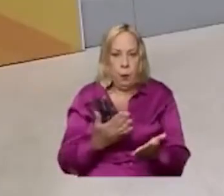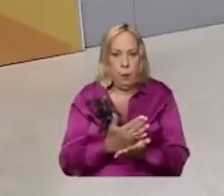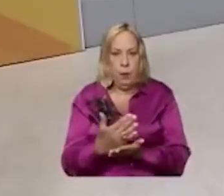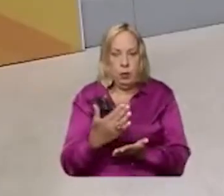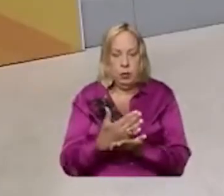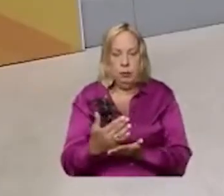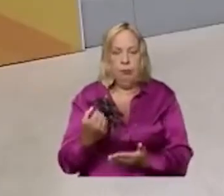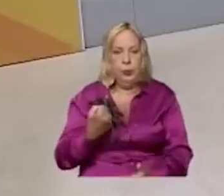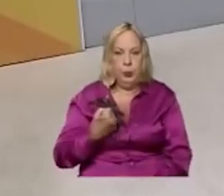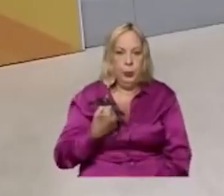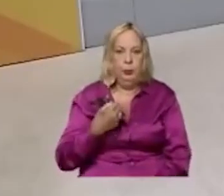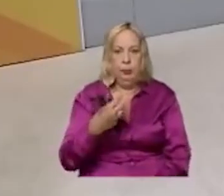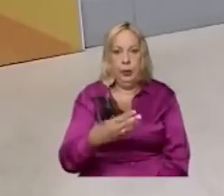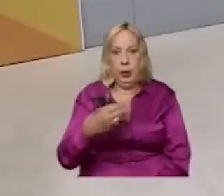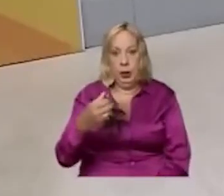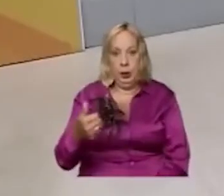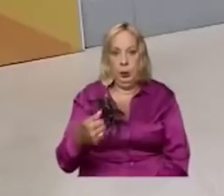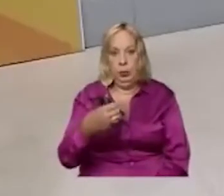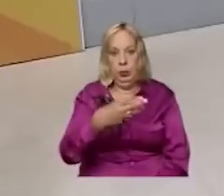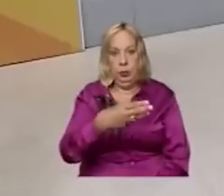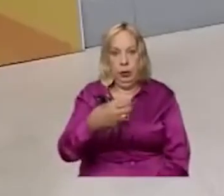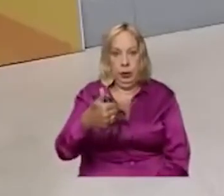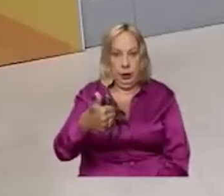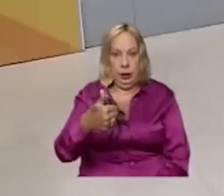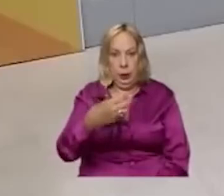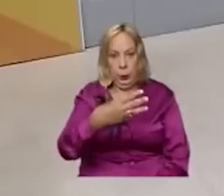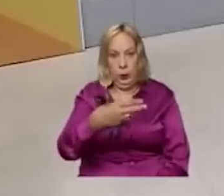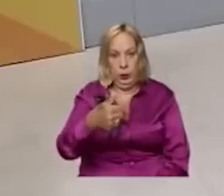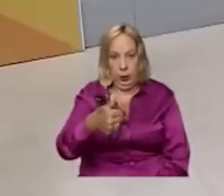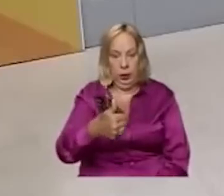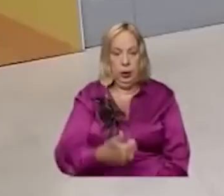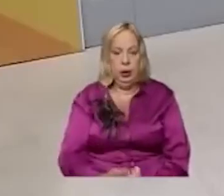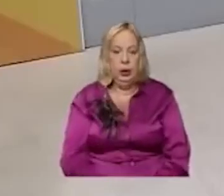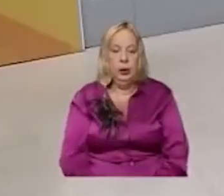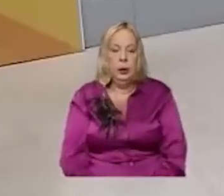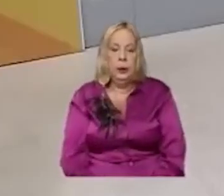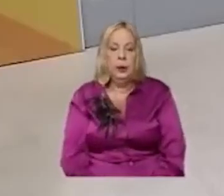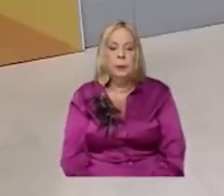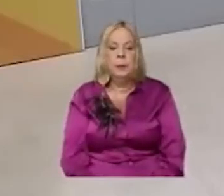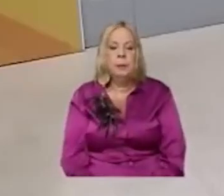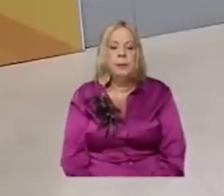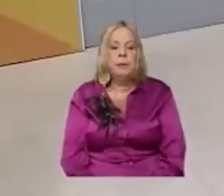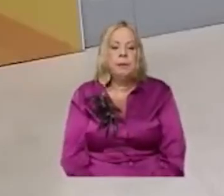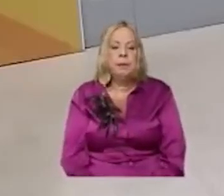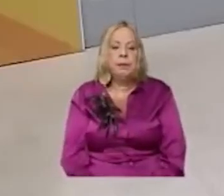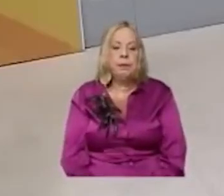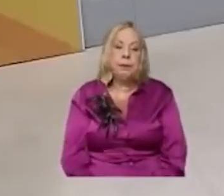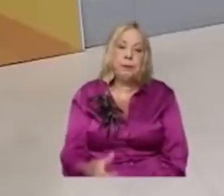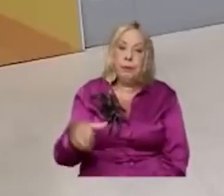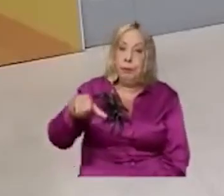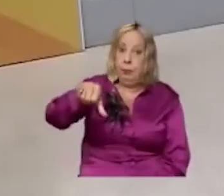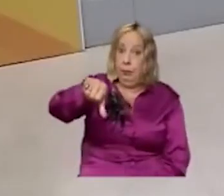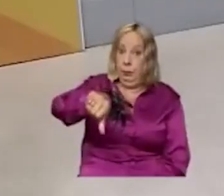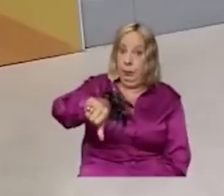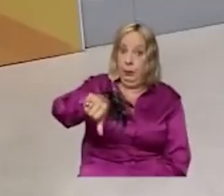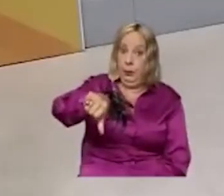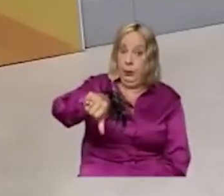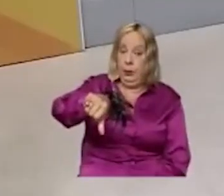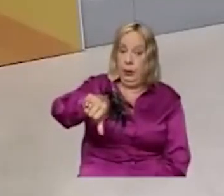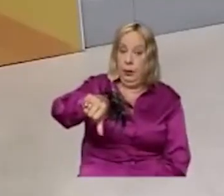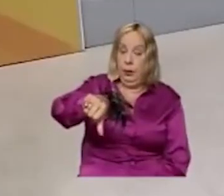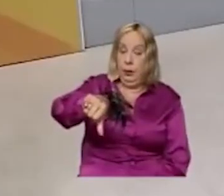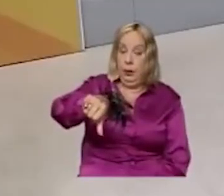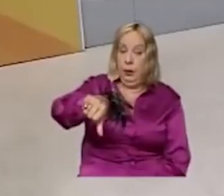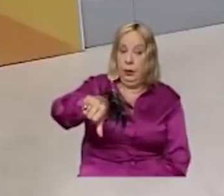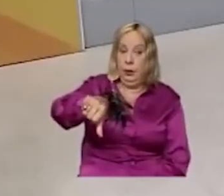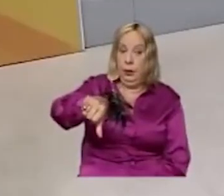bom. 31, minha gente, já marca aí 31. Vamos que vamos, 31, depois tem um